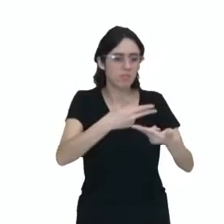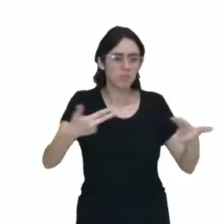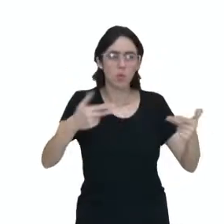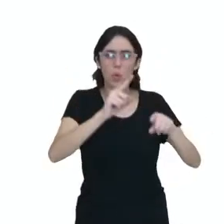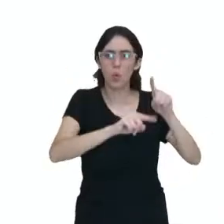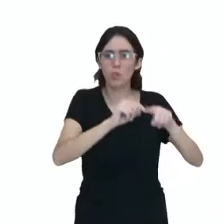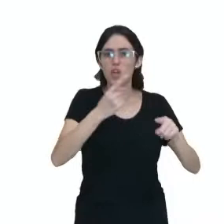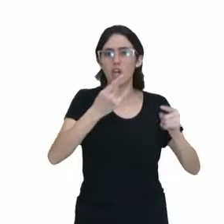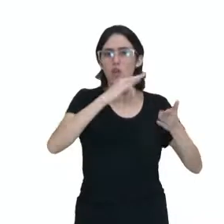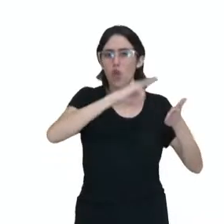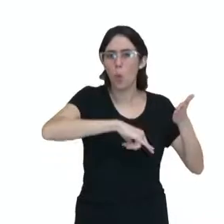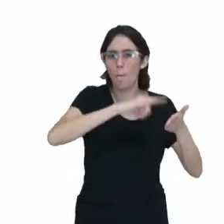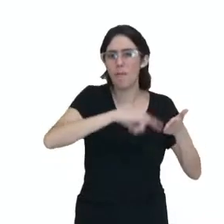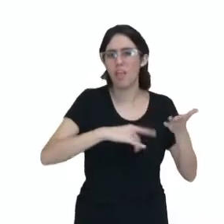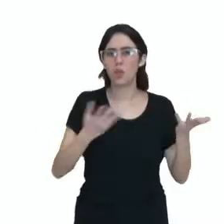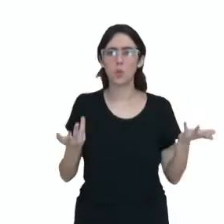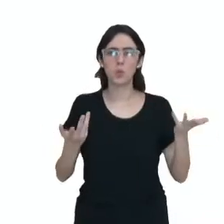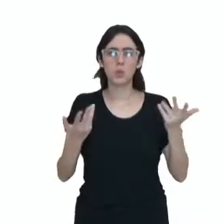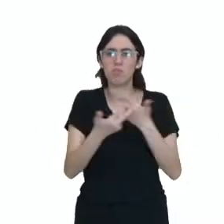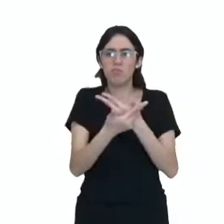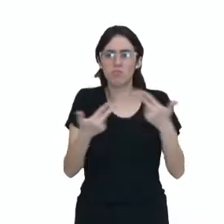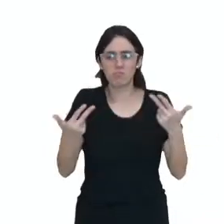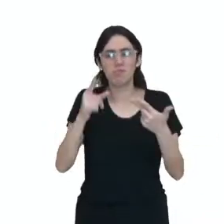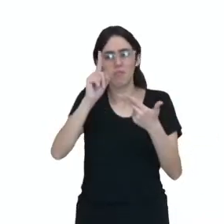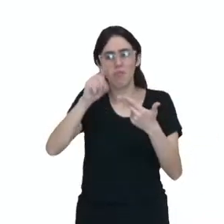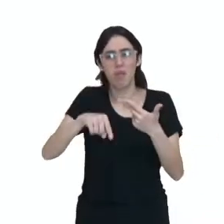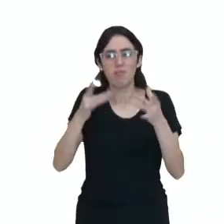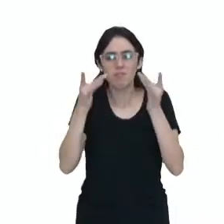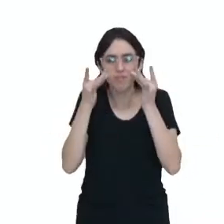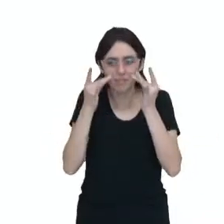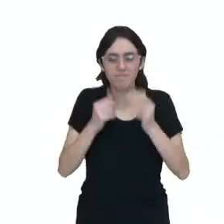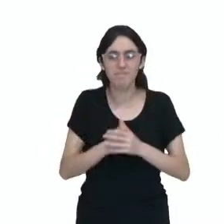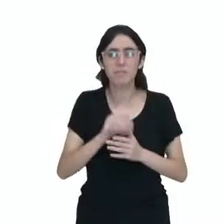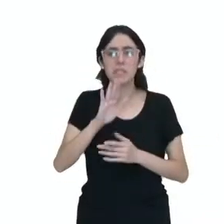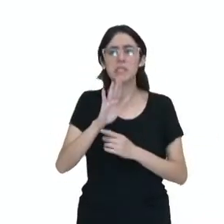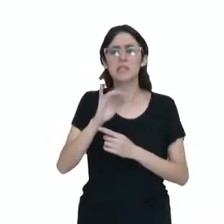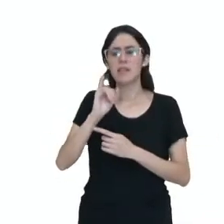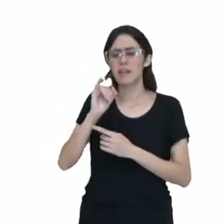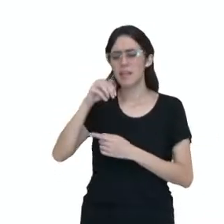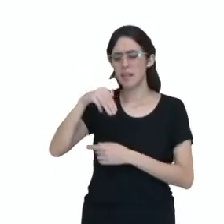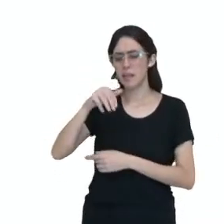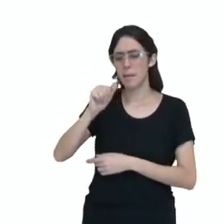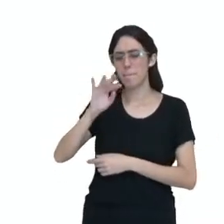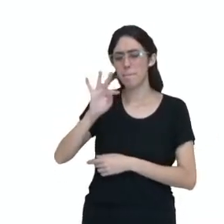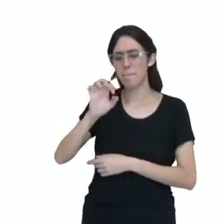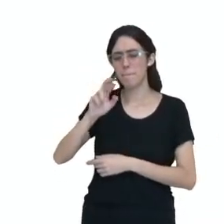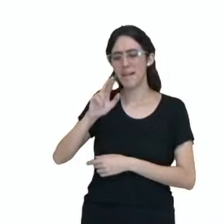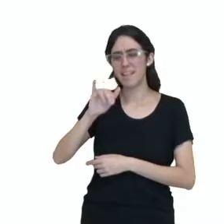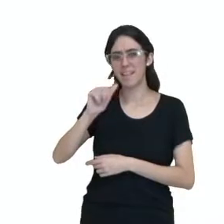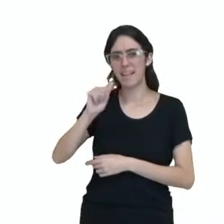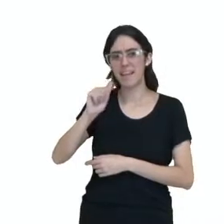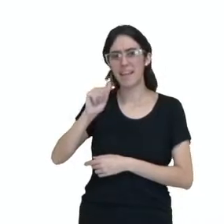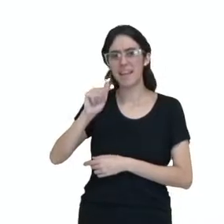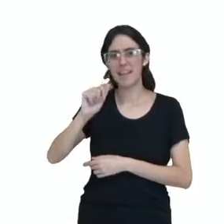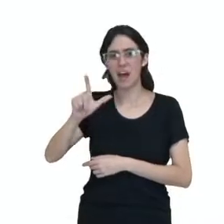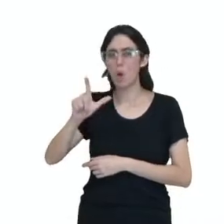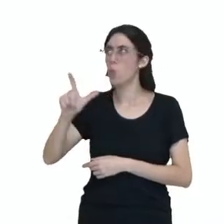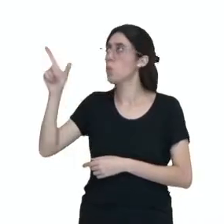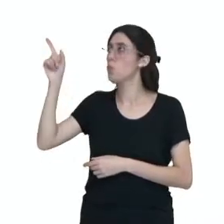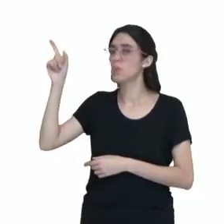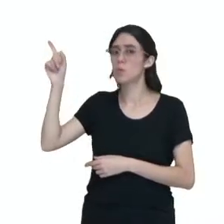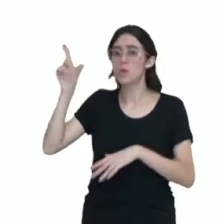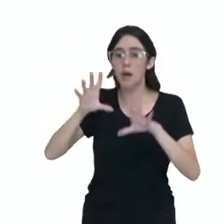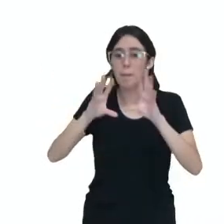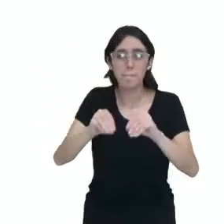Um documento? Também. E as fontes imateriais, professor? Aquilo, como diz o nome, imaterial. Você não